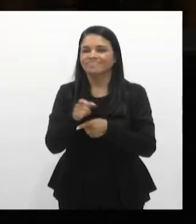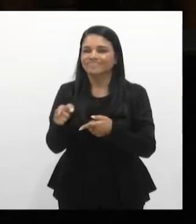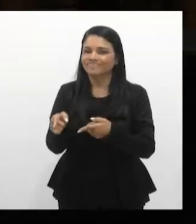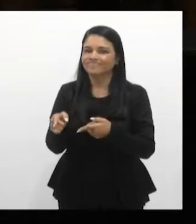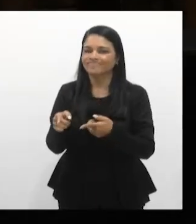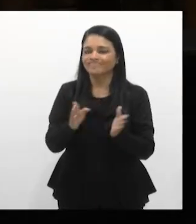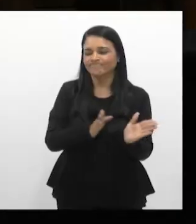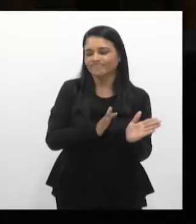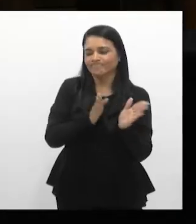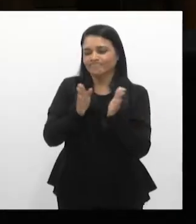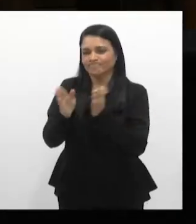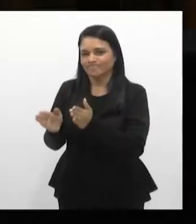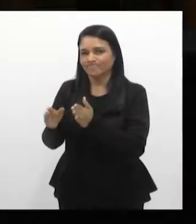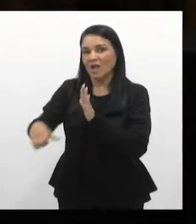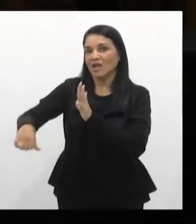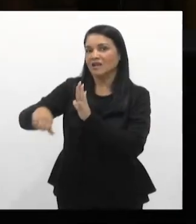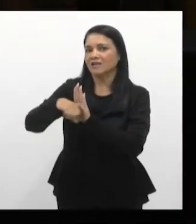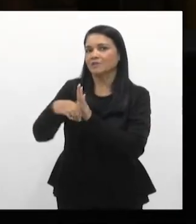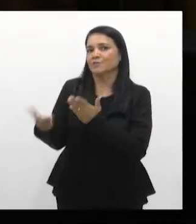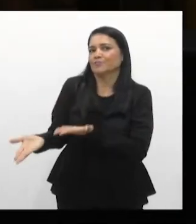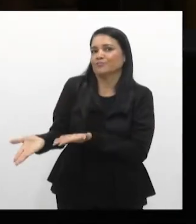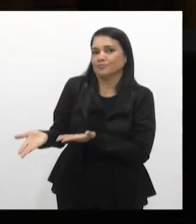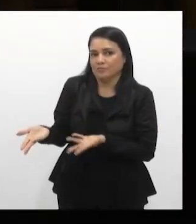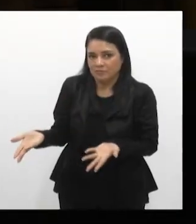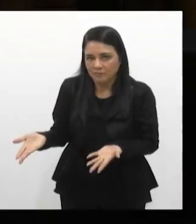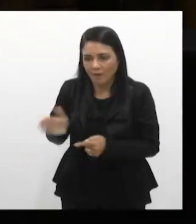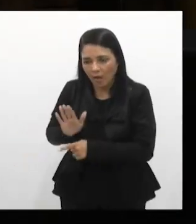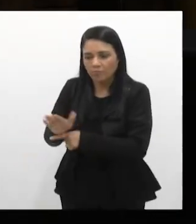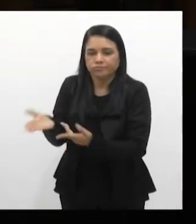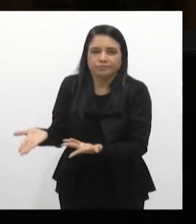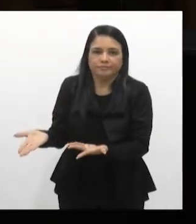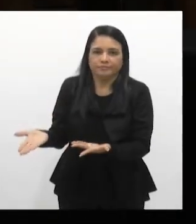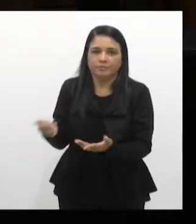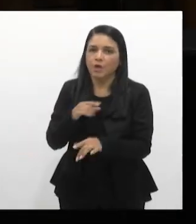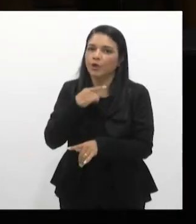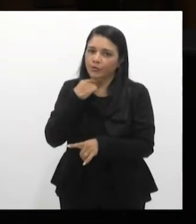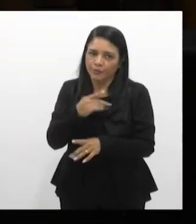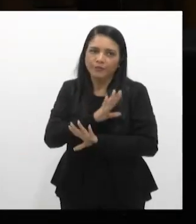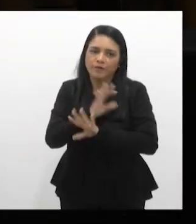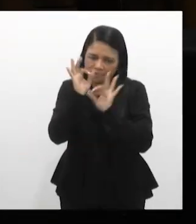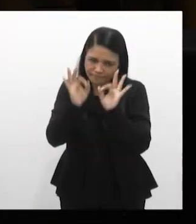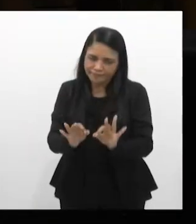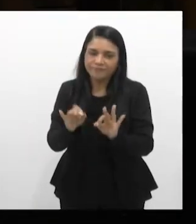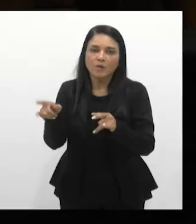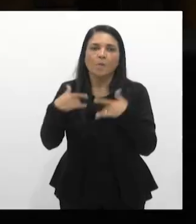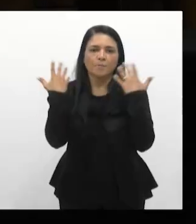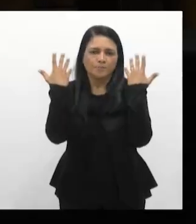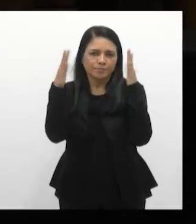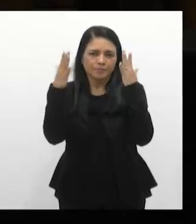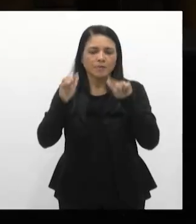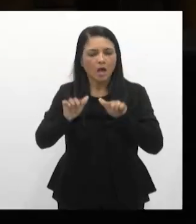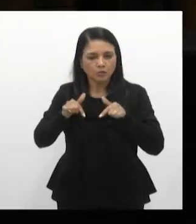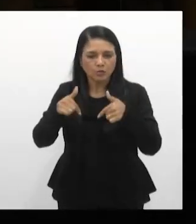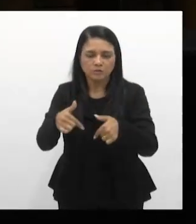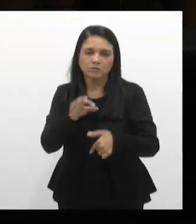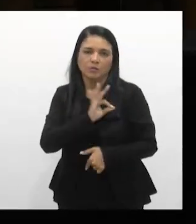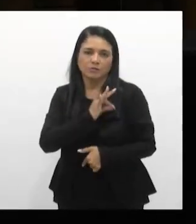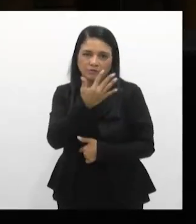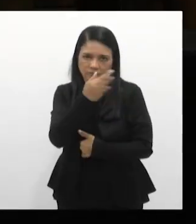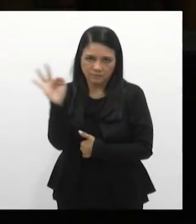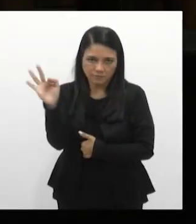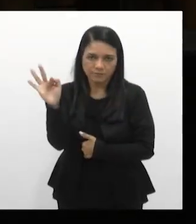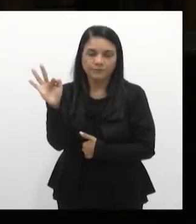para o lado do crime. Mas, sem sombra de dúvidas, a gente parabeniza a atuação, não é, da